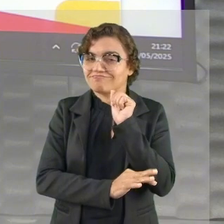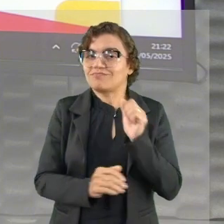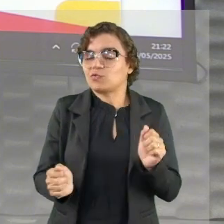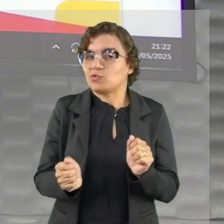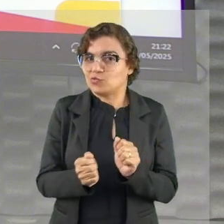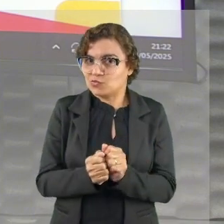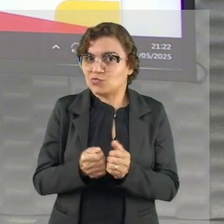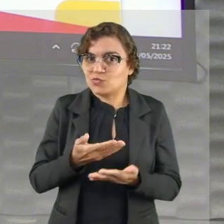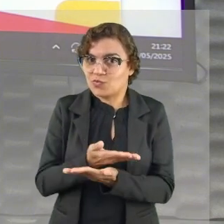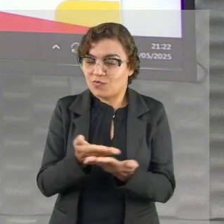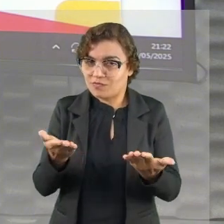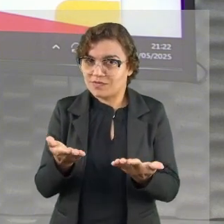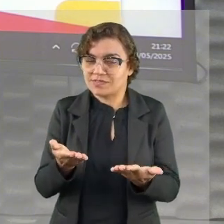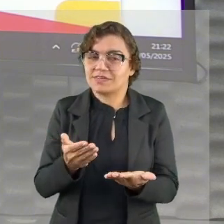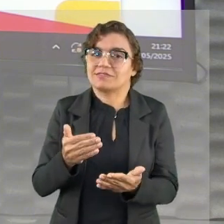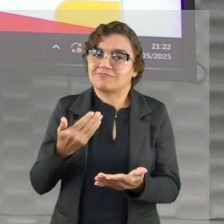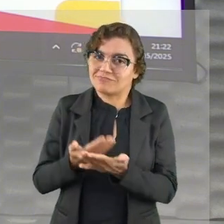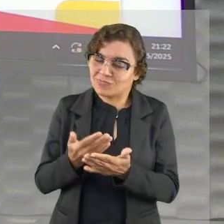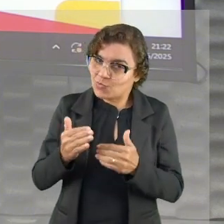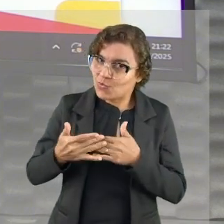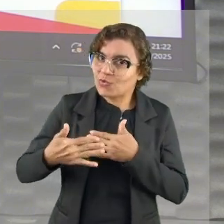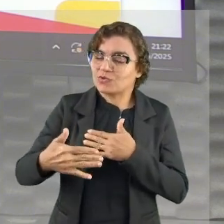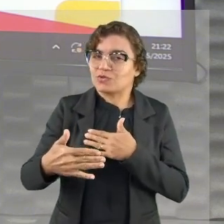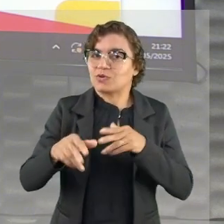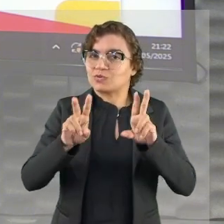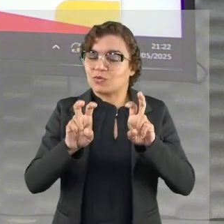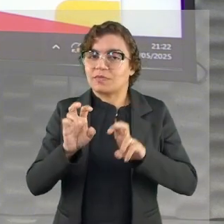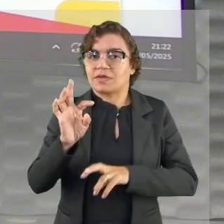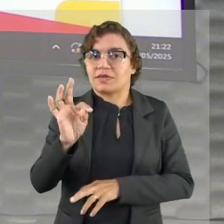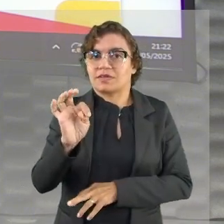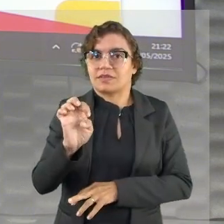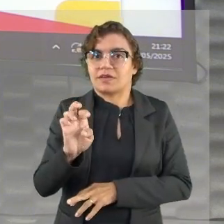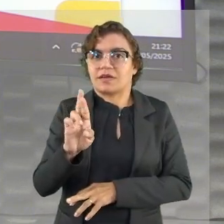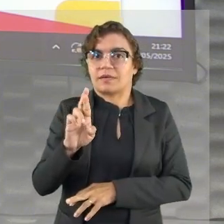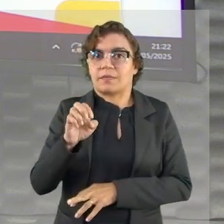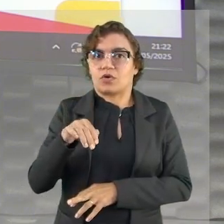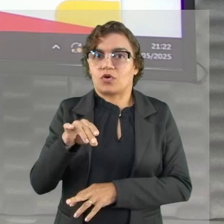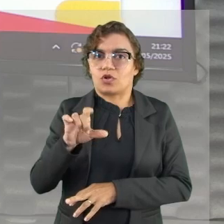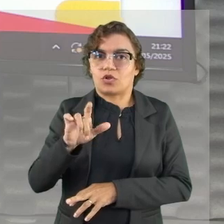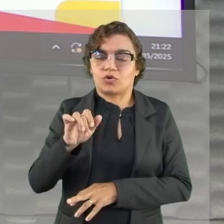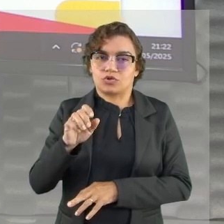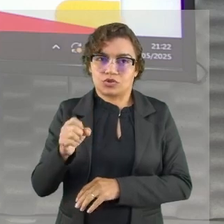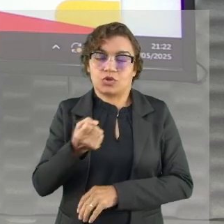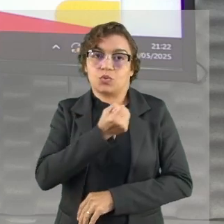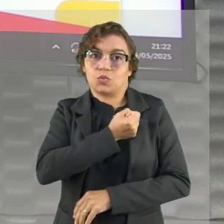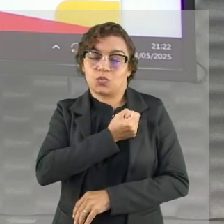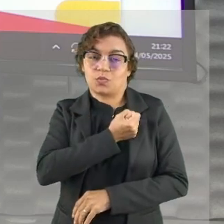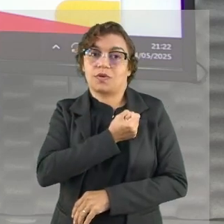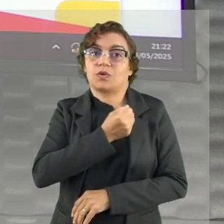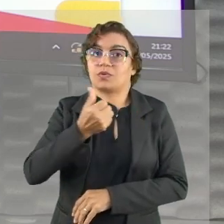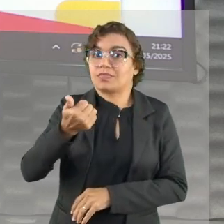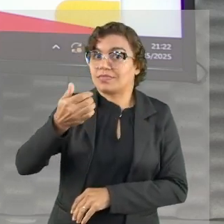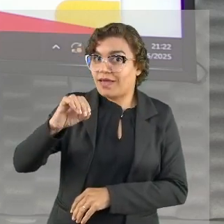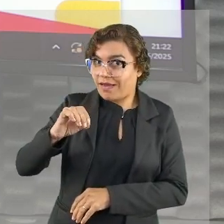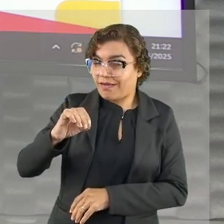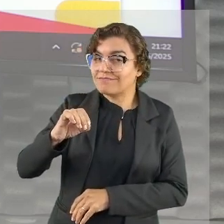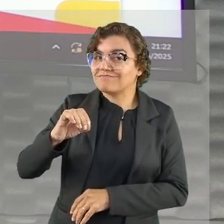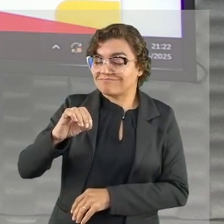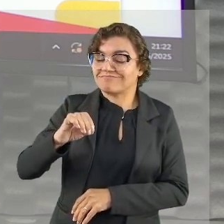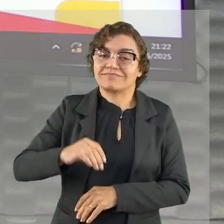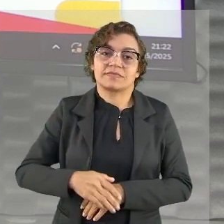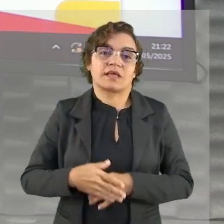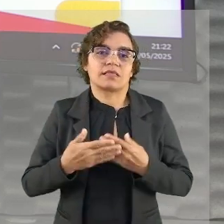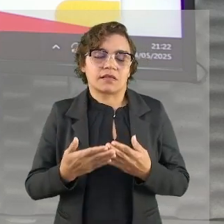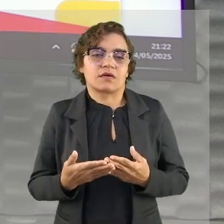de termologia. Aula de número 10, tá? Vamos falar de algumas aplicações da